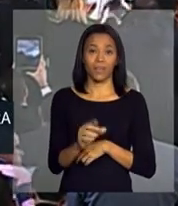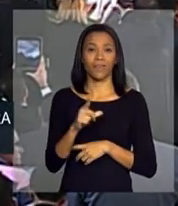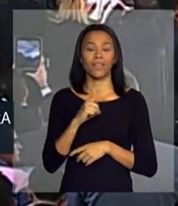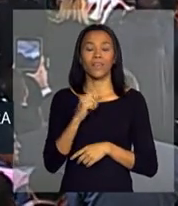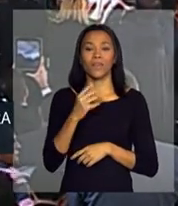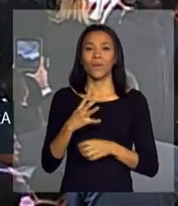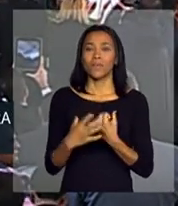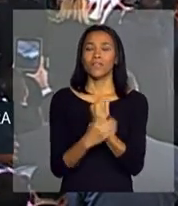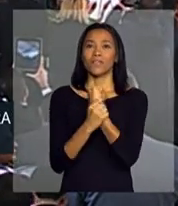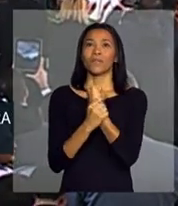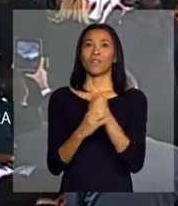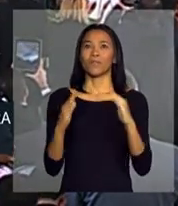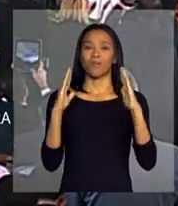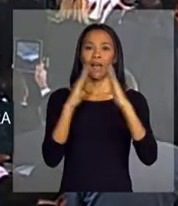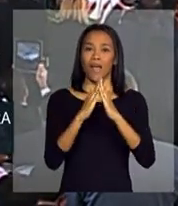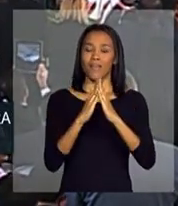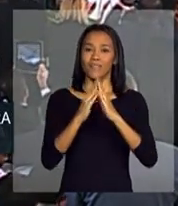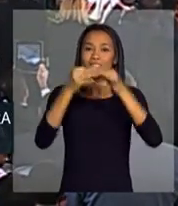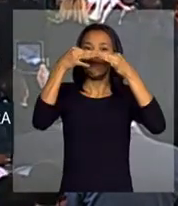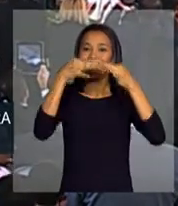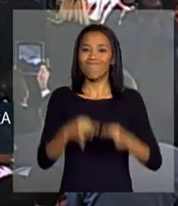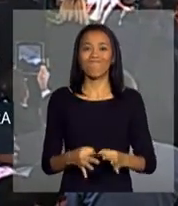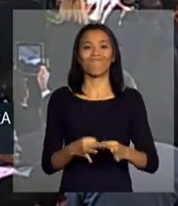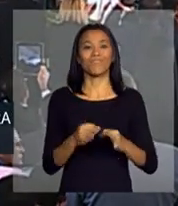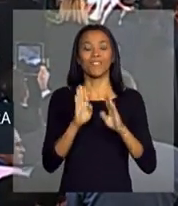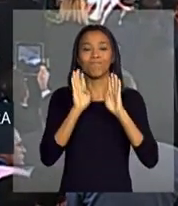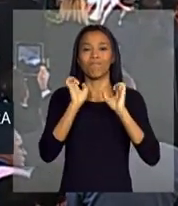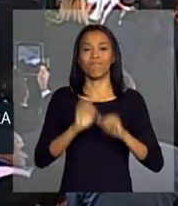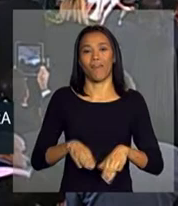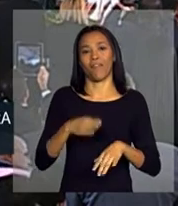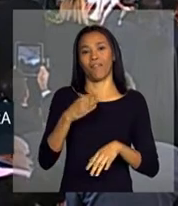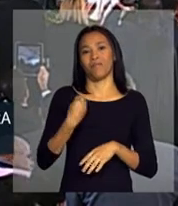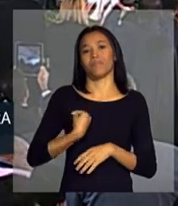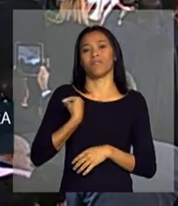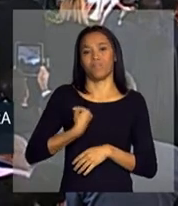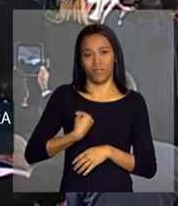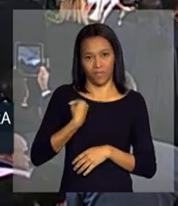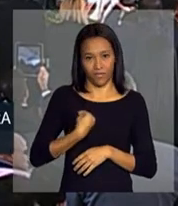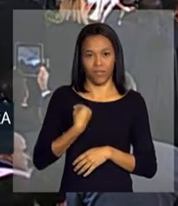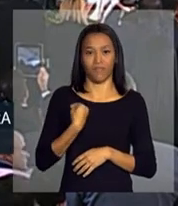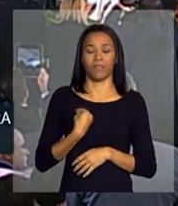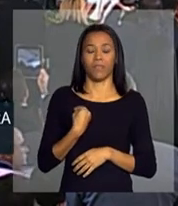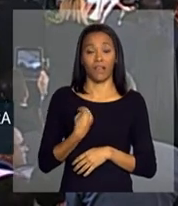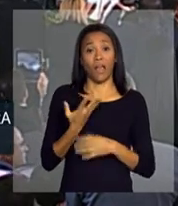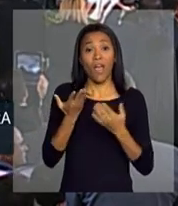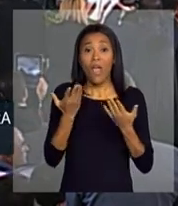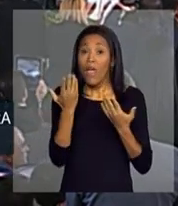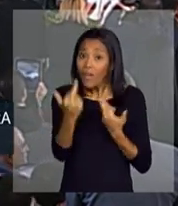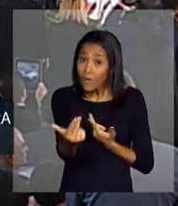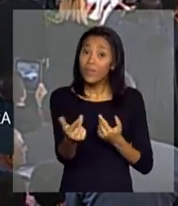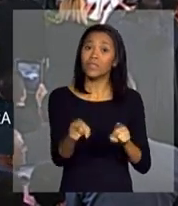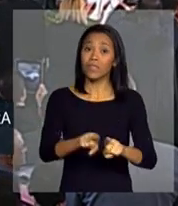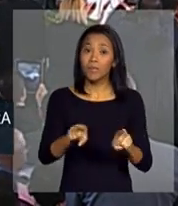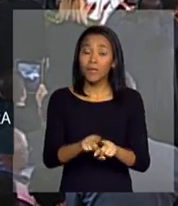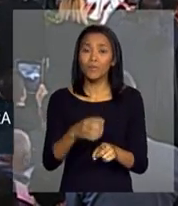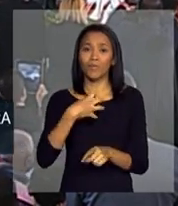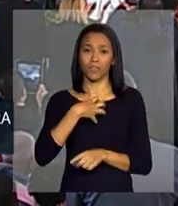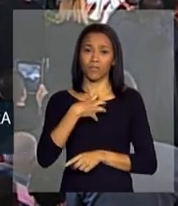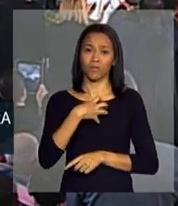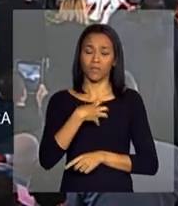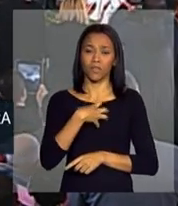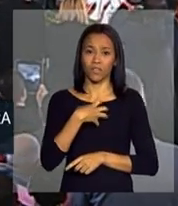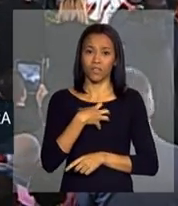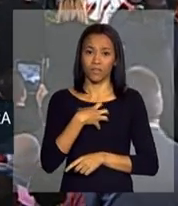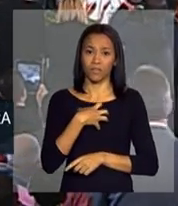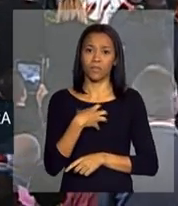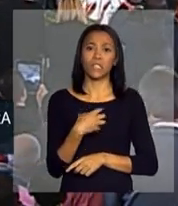teto decente, digno e confortável onde morar. É a mesma sensação